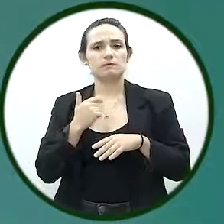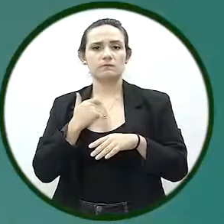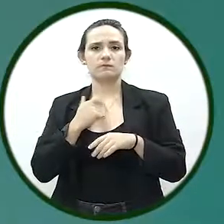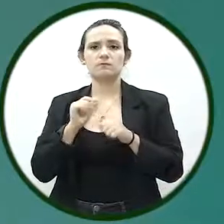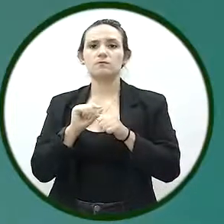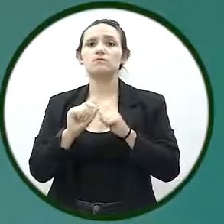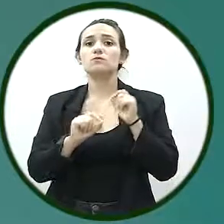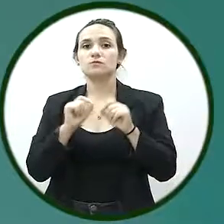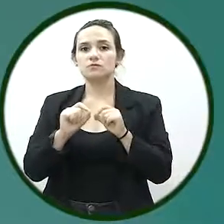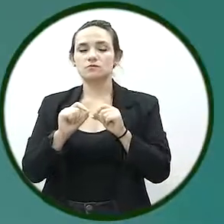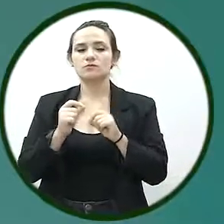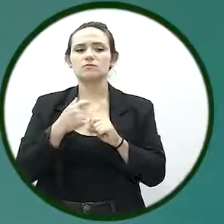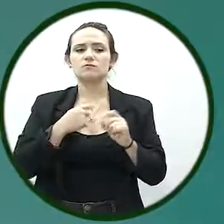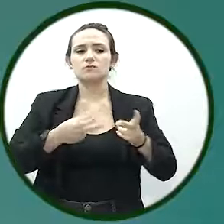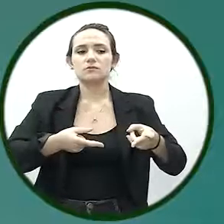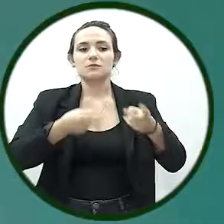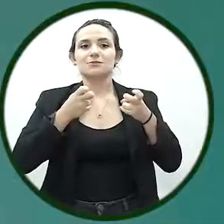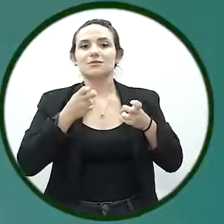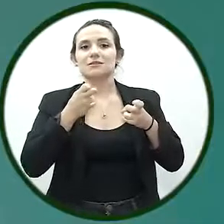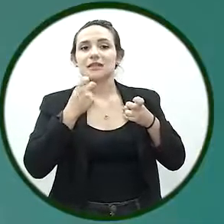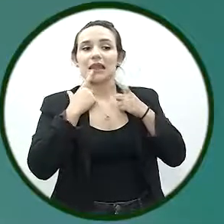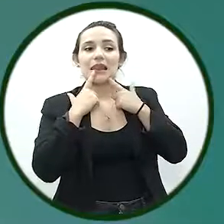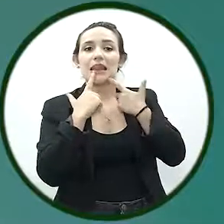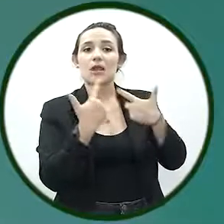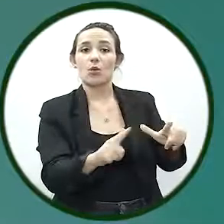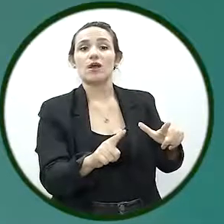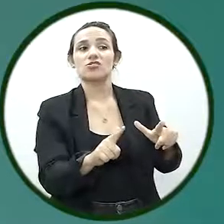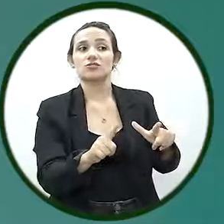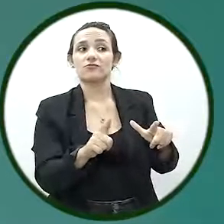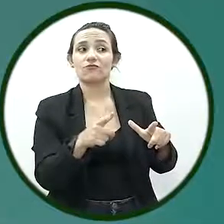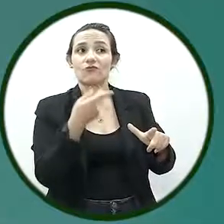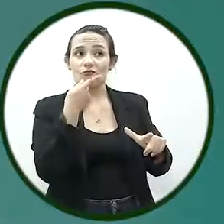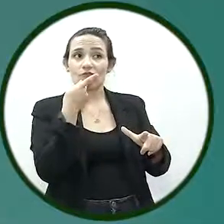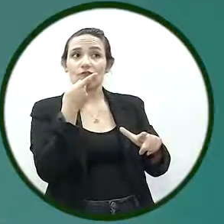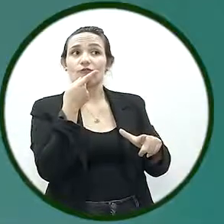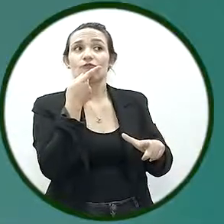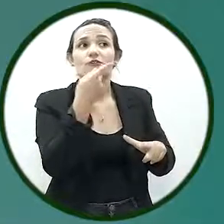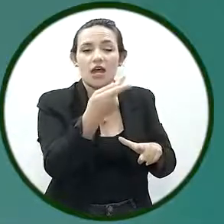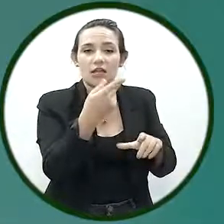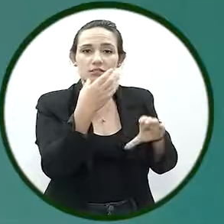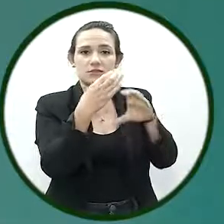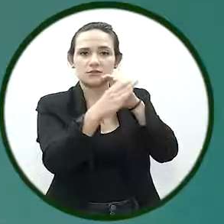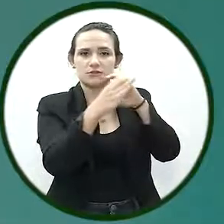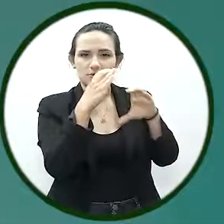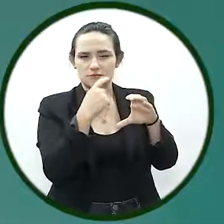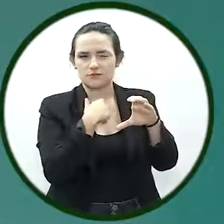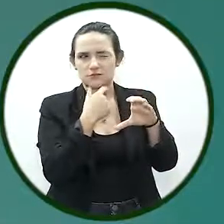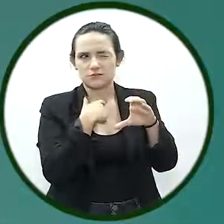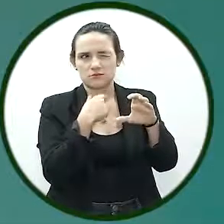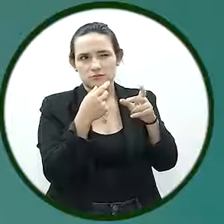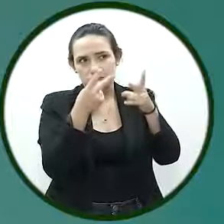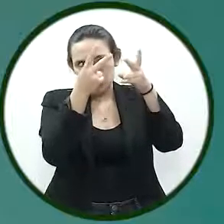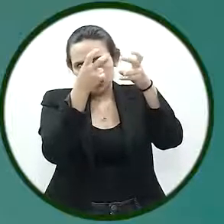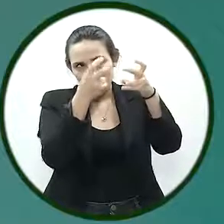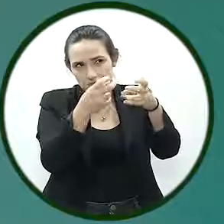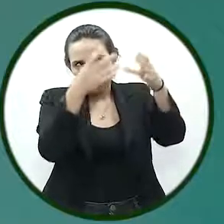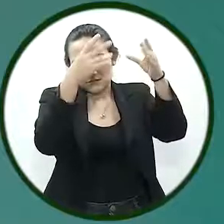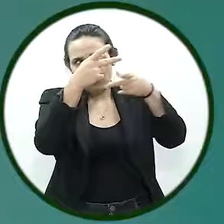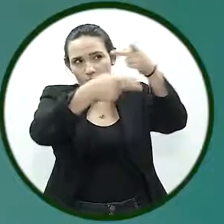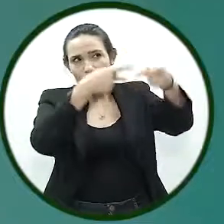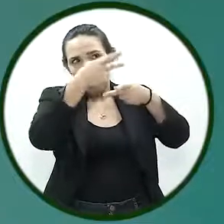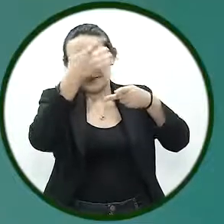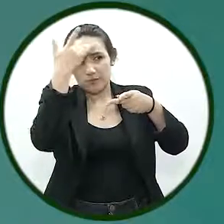a linguagem, através da fala, pela técnica, né, de análise gráfica do discurso, que é a técnica